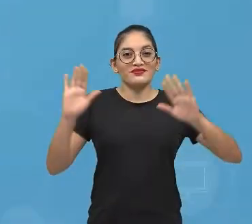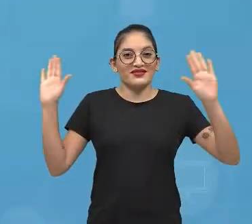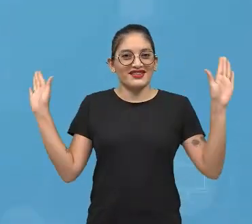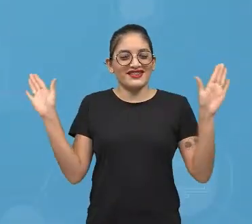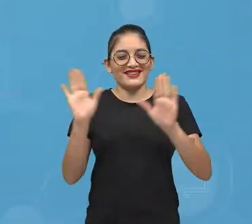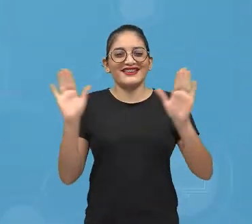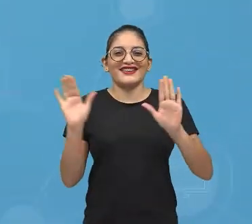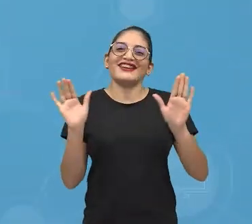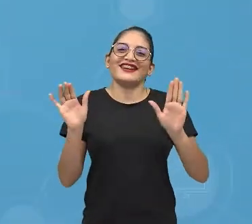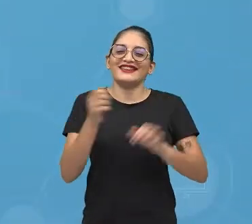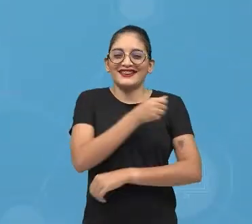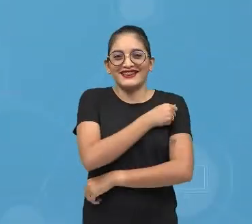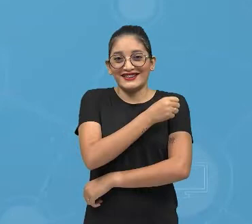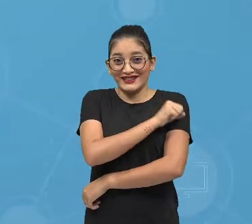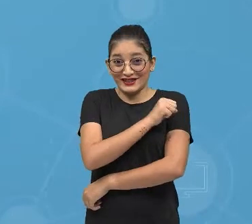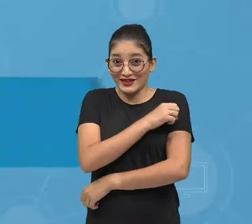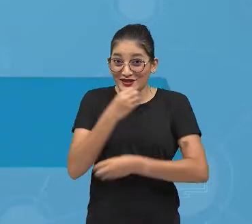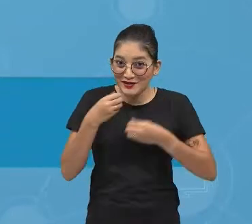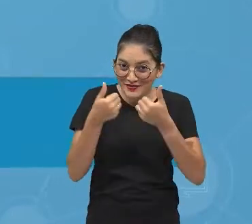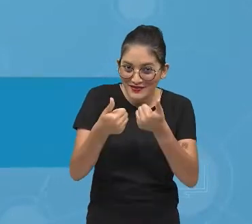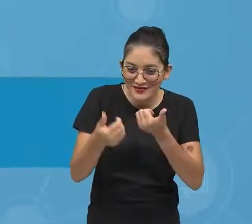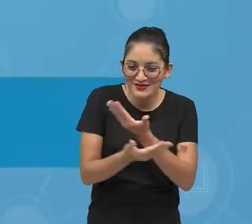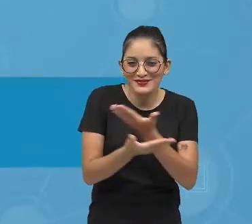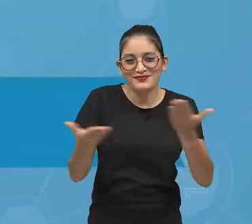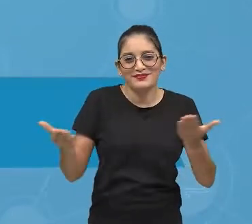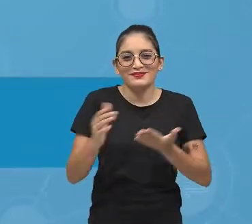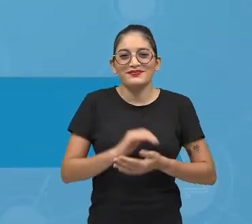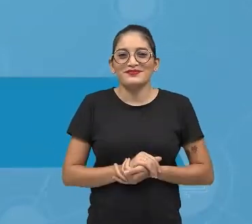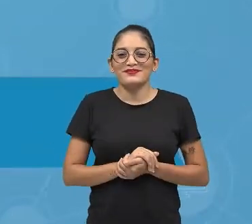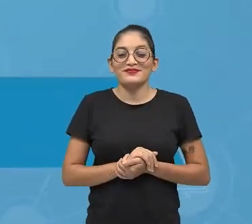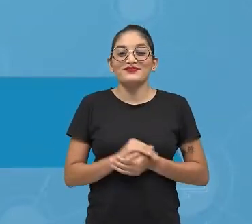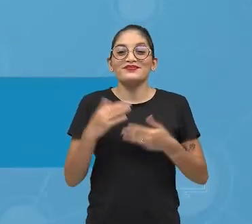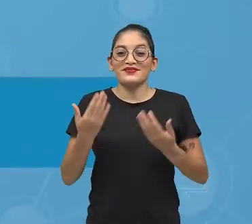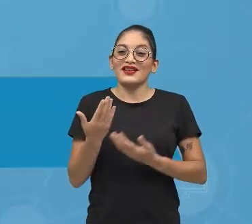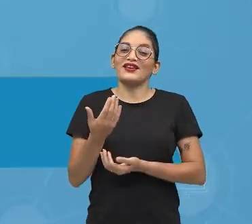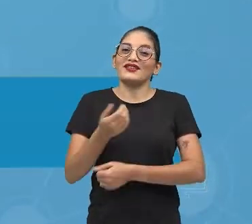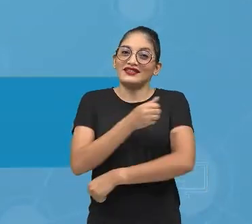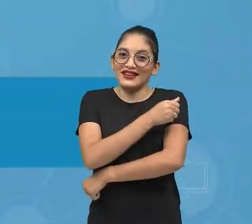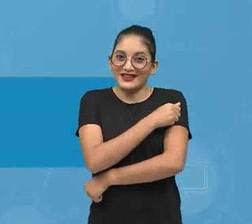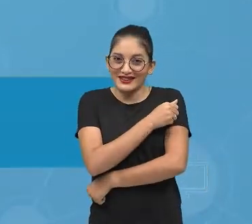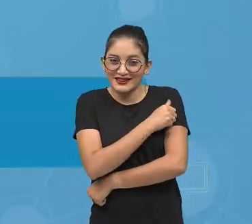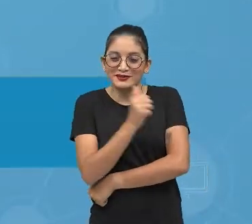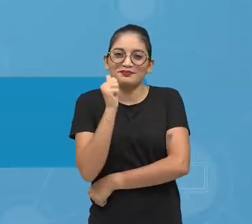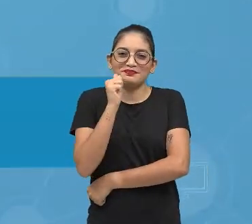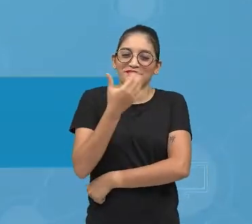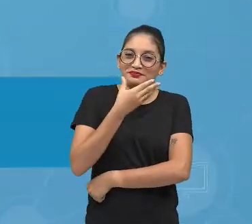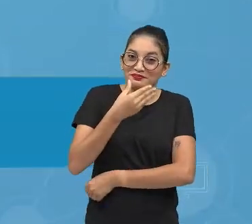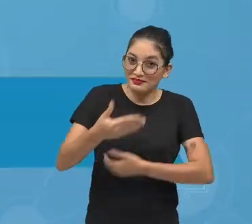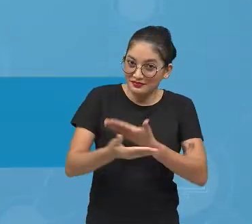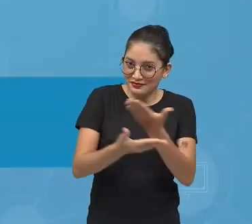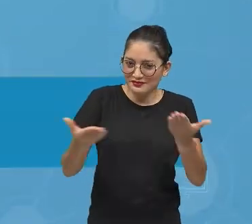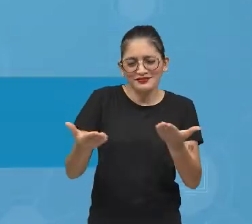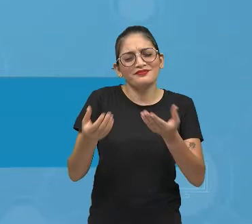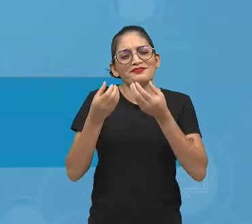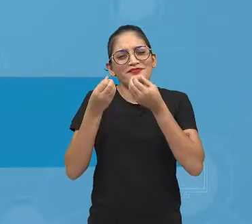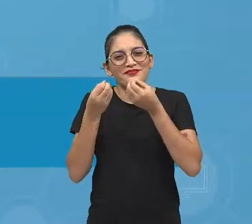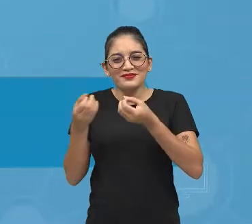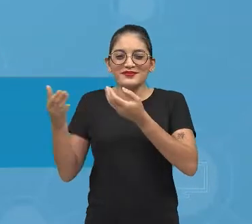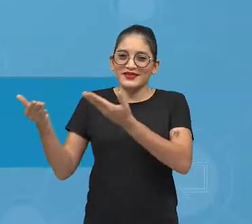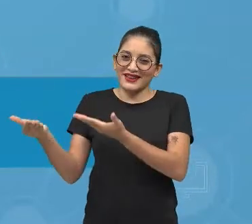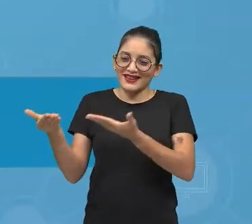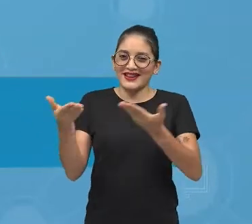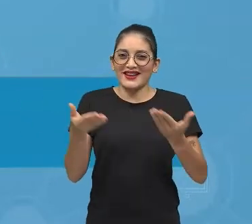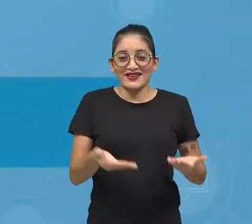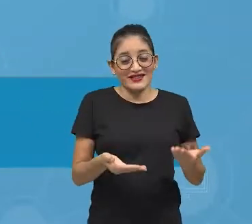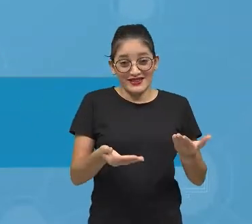Olá, oitavo ano, tudo bem com vocês? Queridos alunos, queridas alunas, sejam